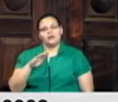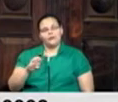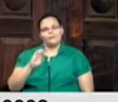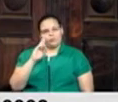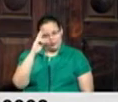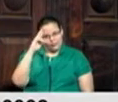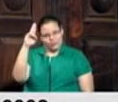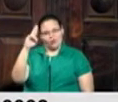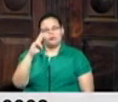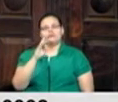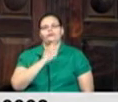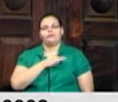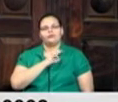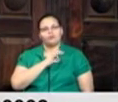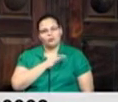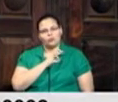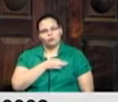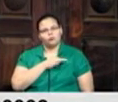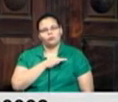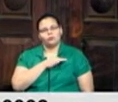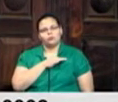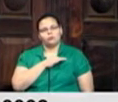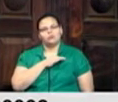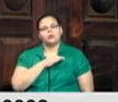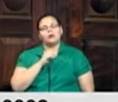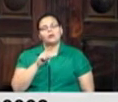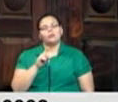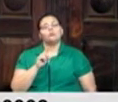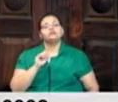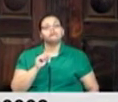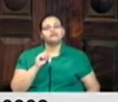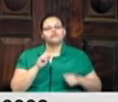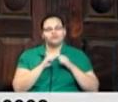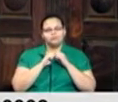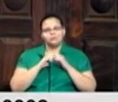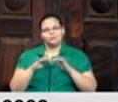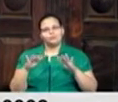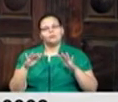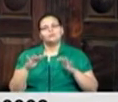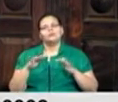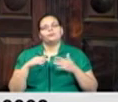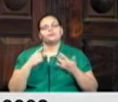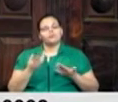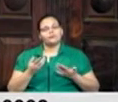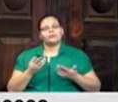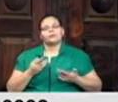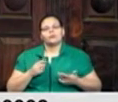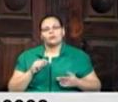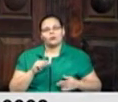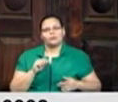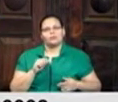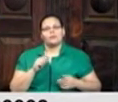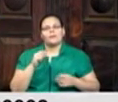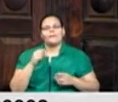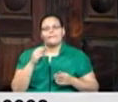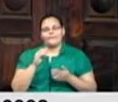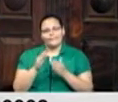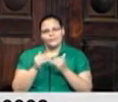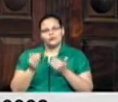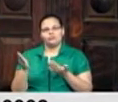de responsabilidade fiscal repercute com pedido de